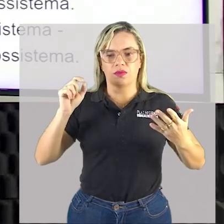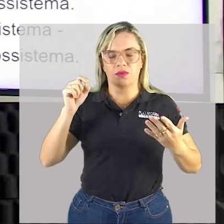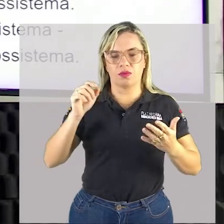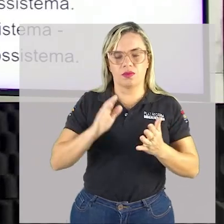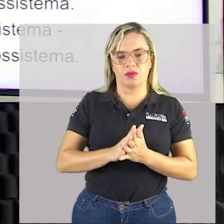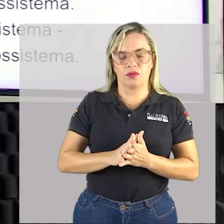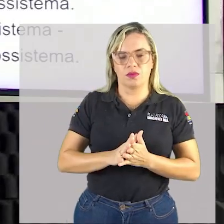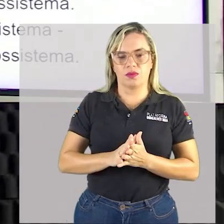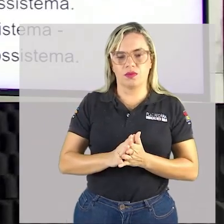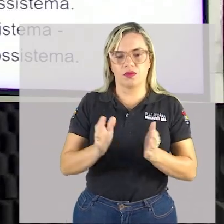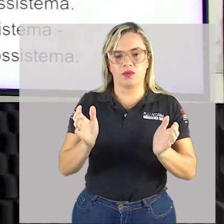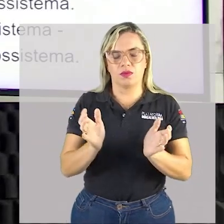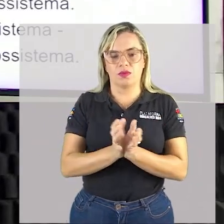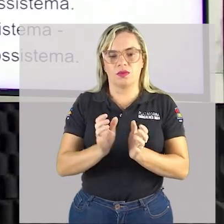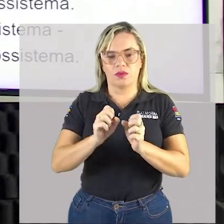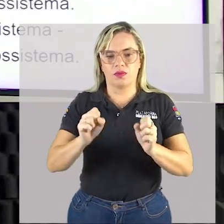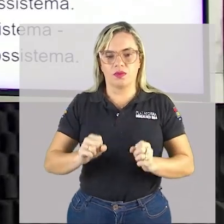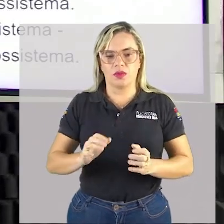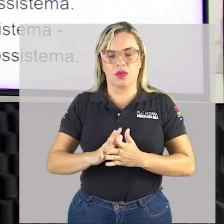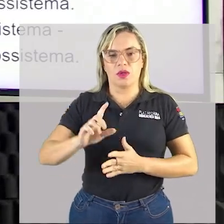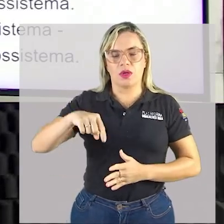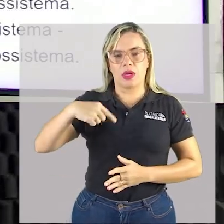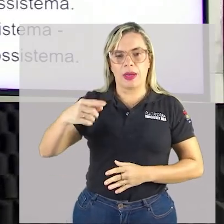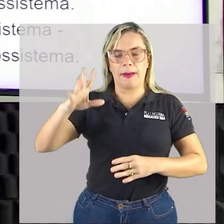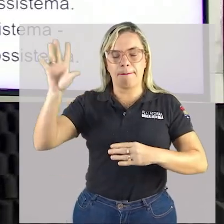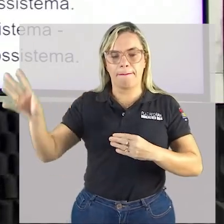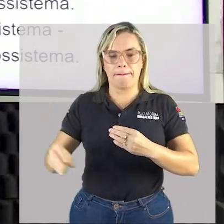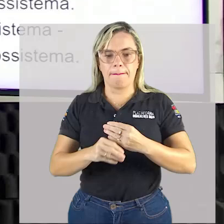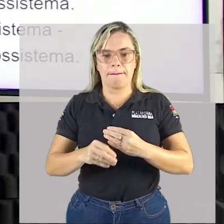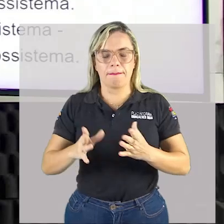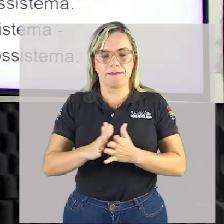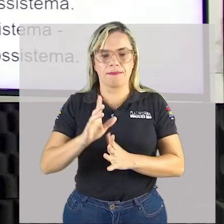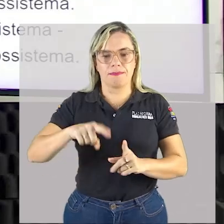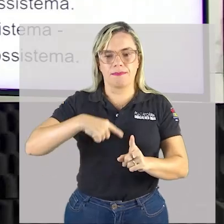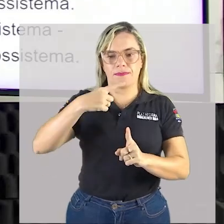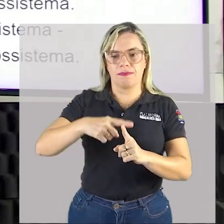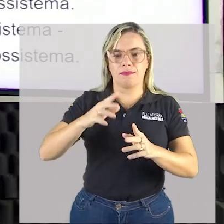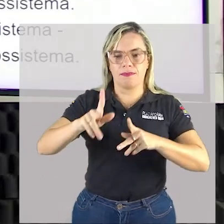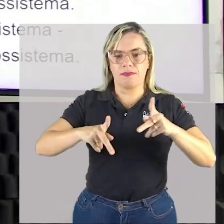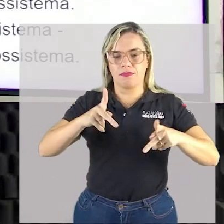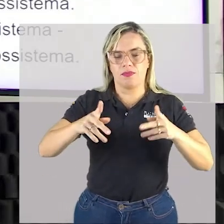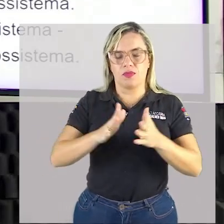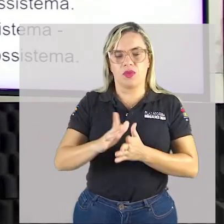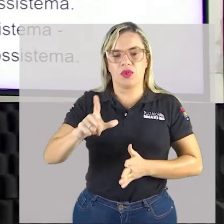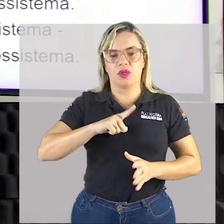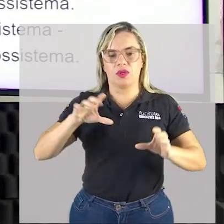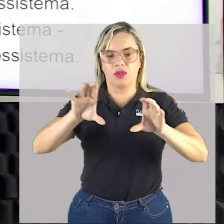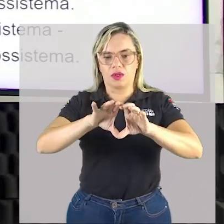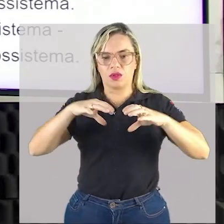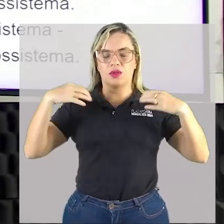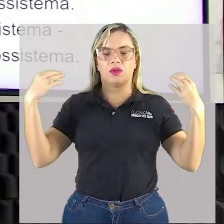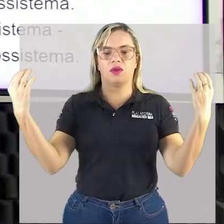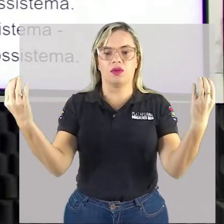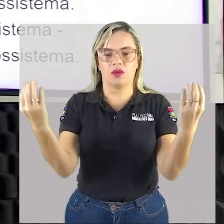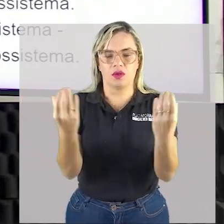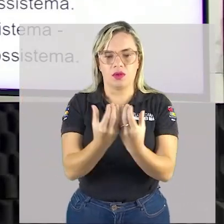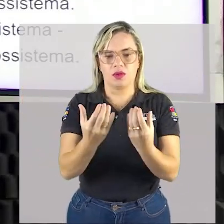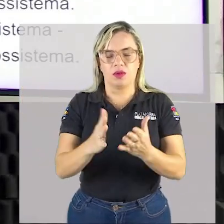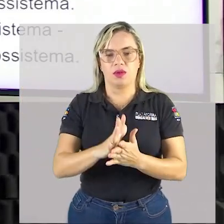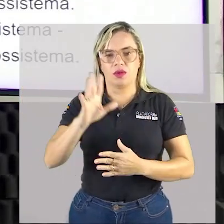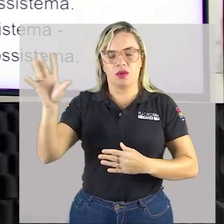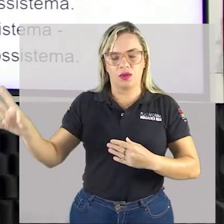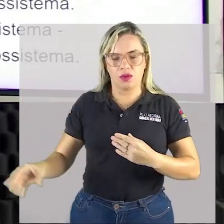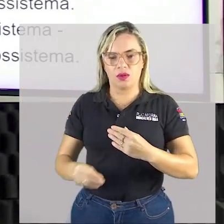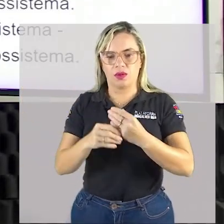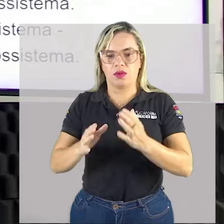organismo mais outro forma uma população. E quando eu junto populações, eu tenho comunidade. Quando eu